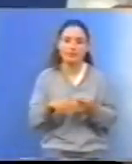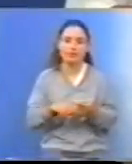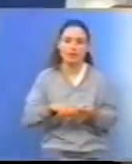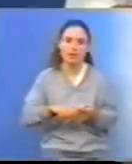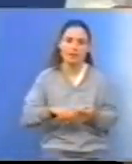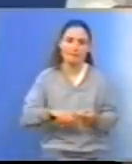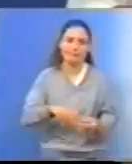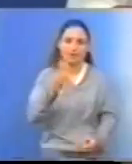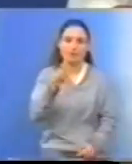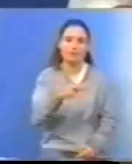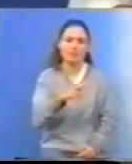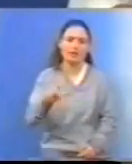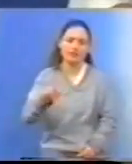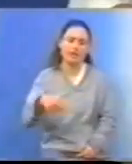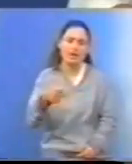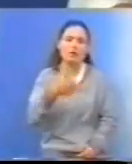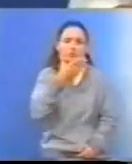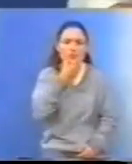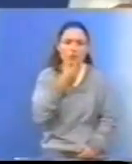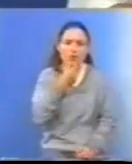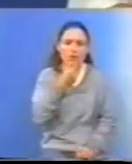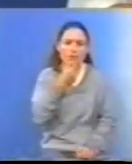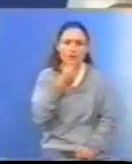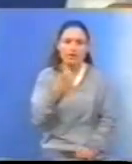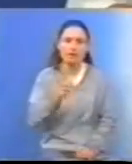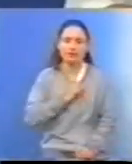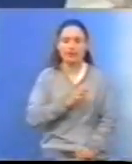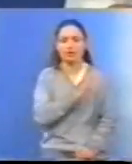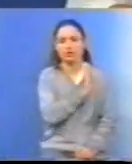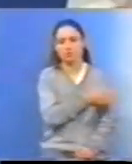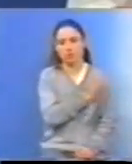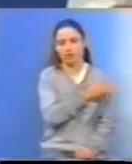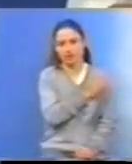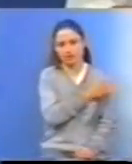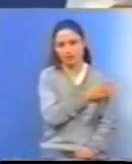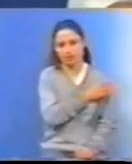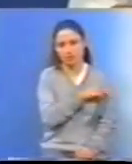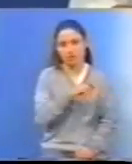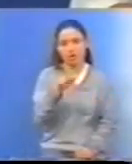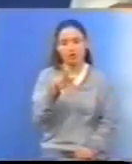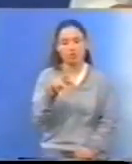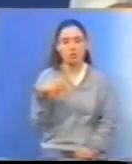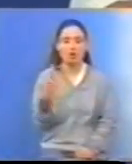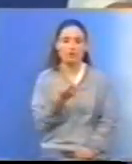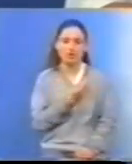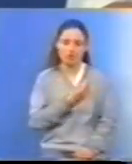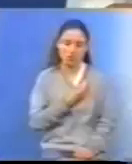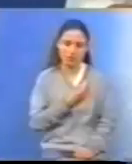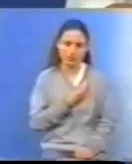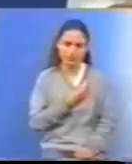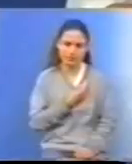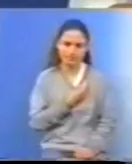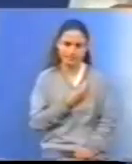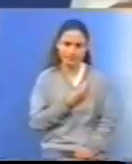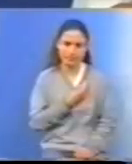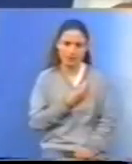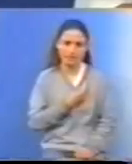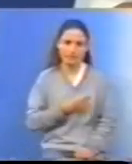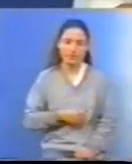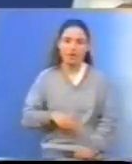tenho afeto. Eu teria a capacidade humana de fazer feliz uma mulher e uma família inteira com